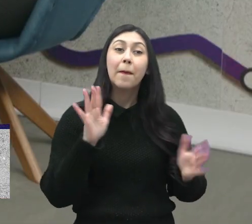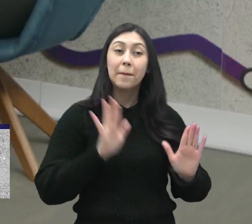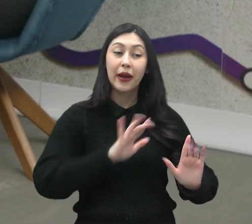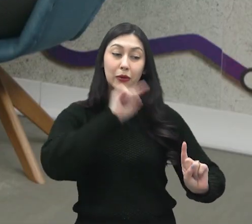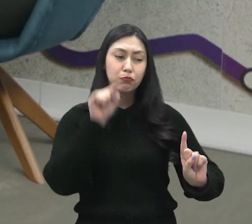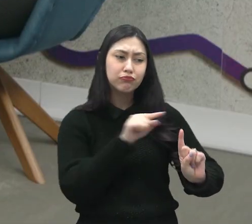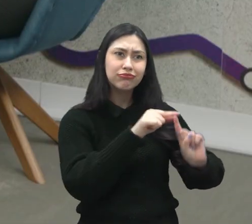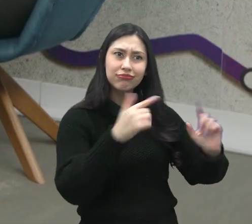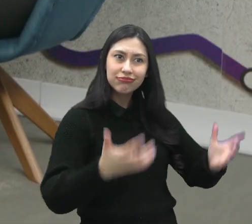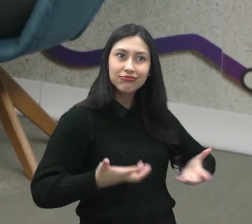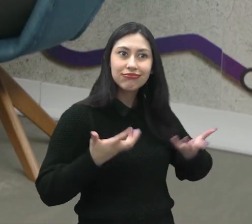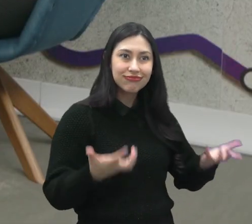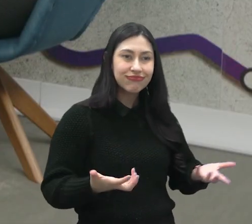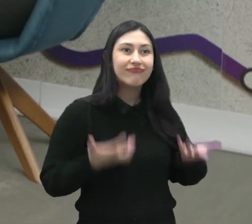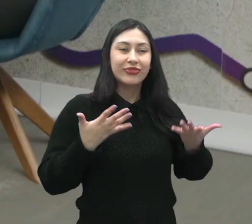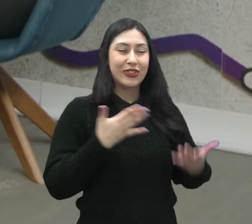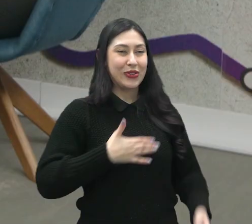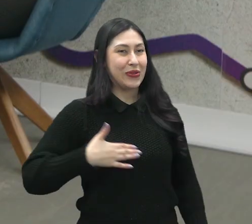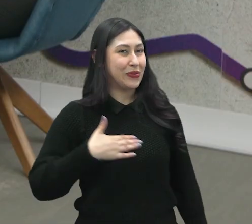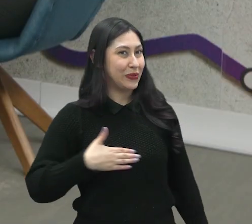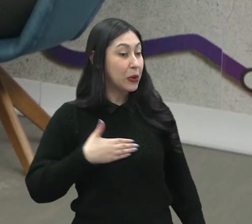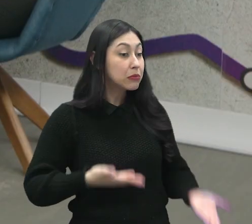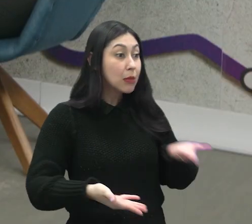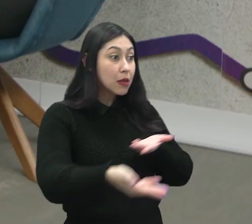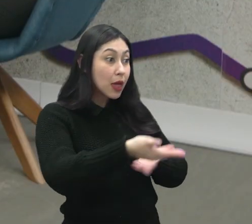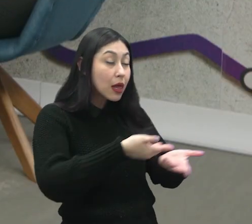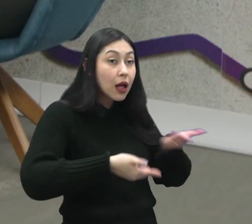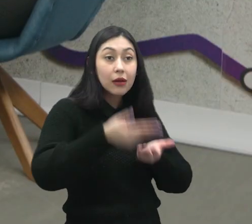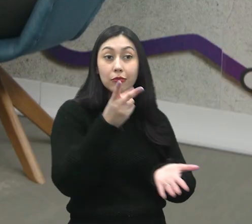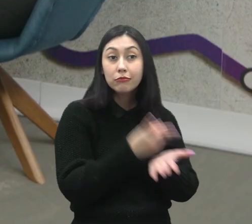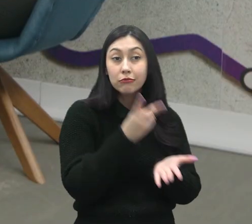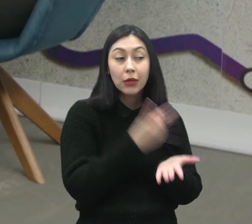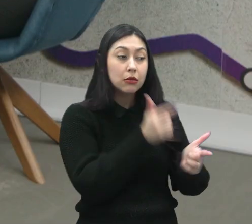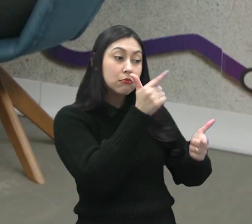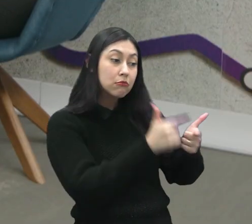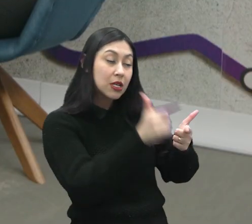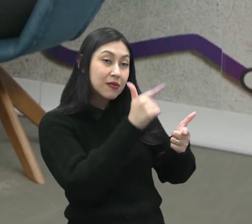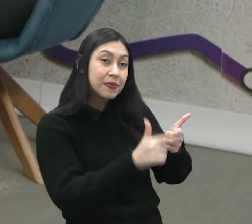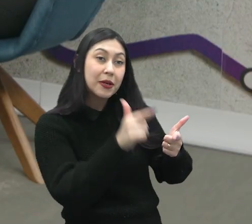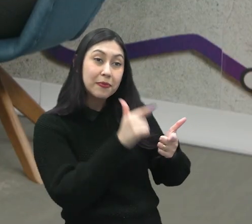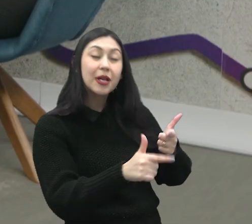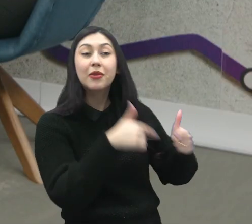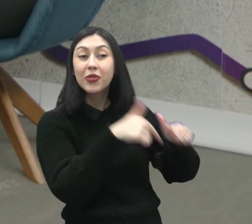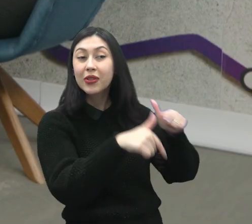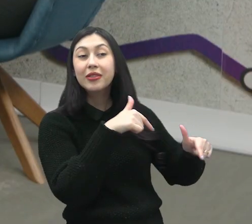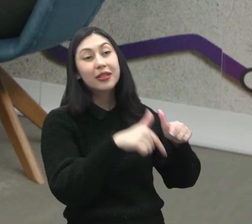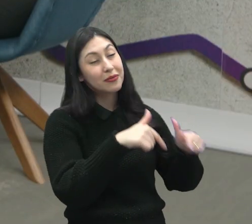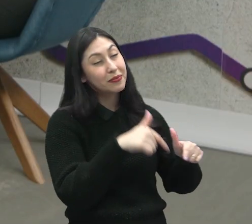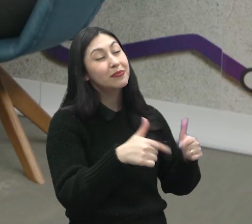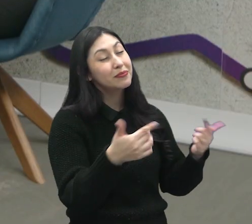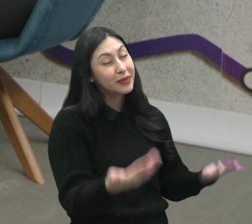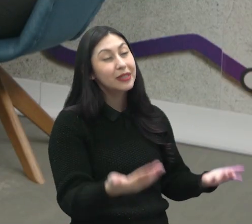um gás a mais, né? Fica mais prazeroso você lidar com as adversidades da vida, do trabalho, quando você ama o que faz, né?